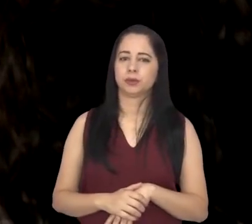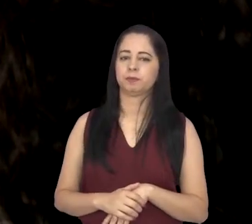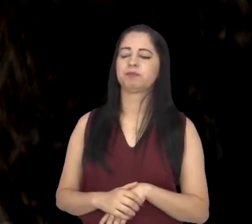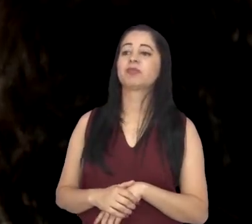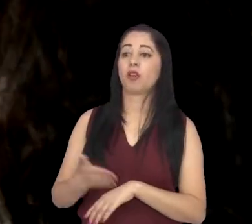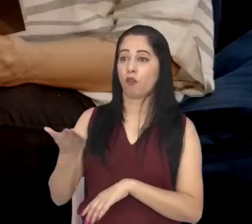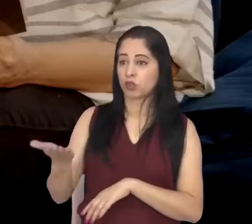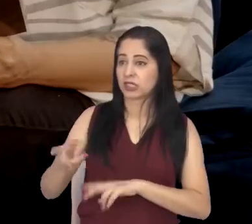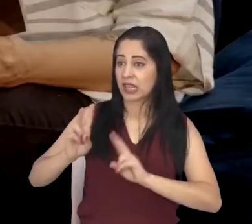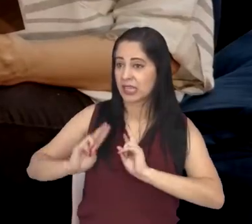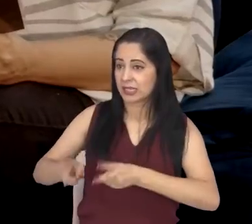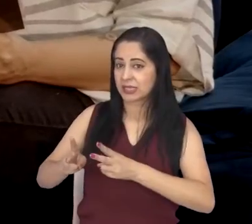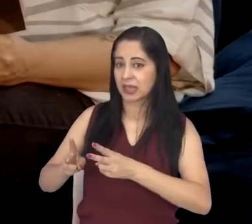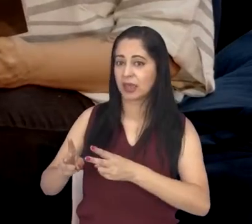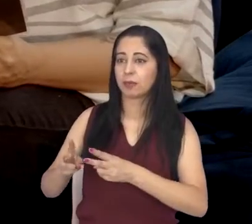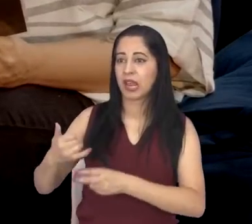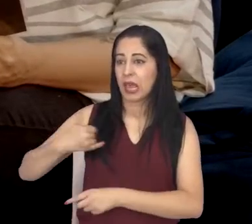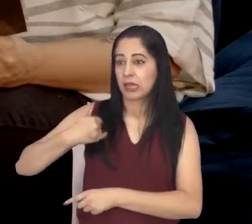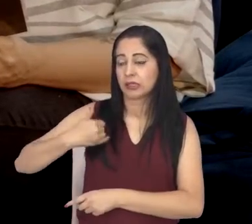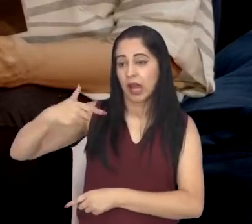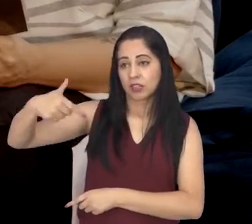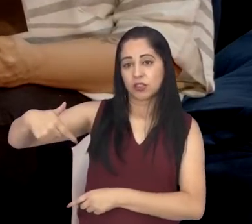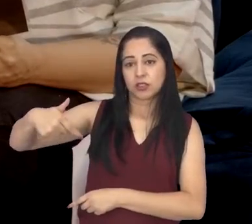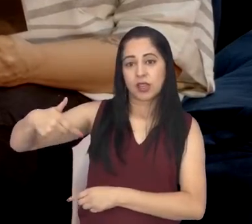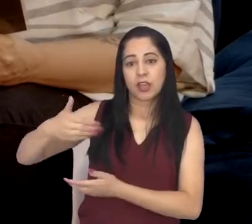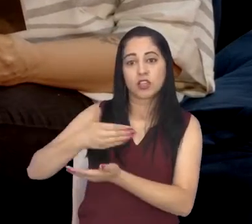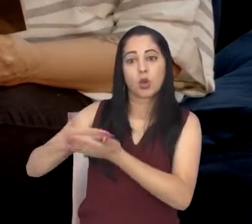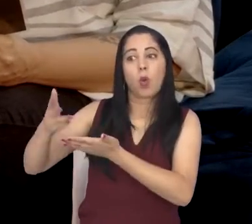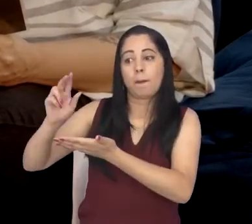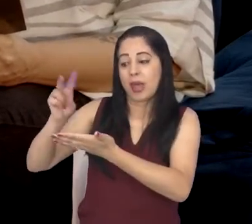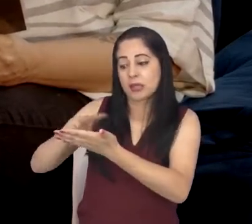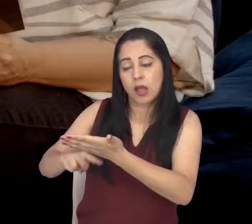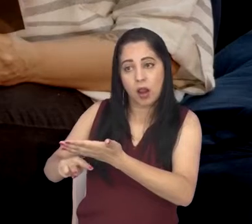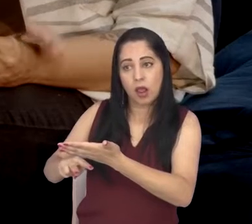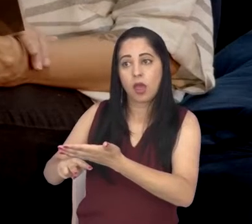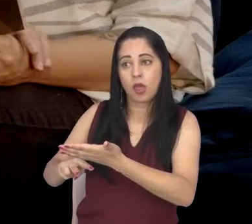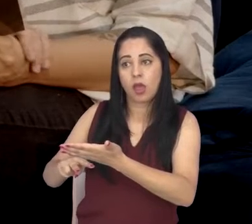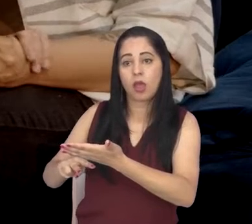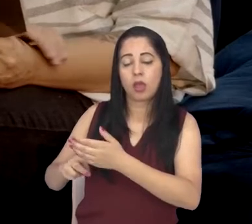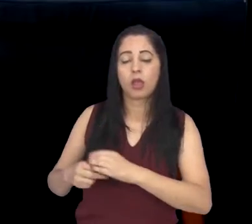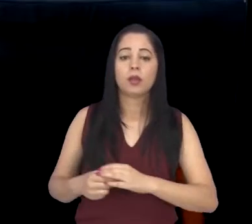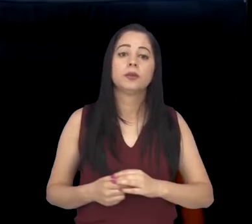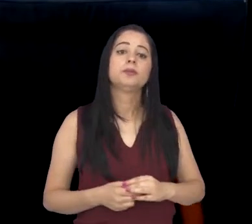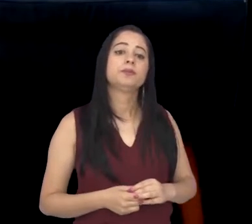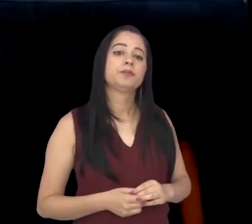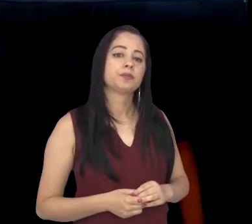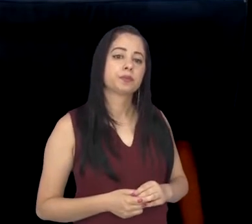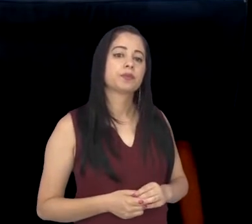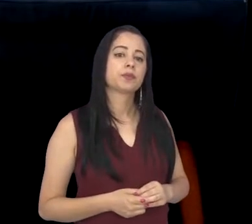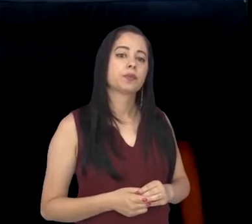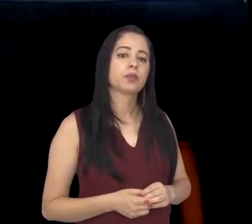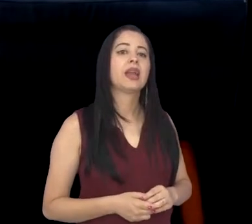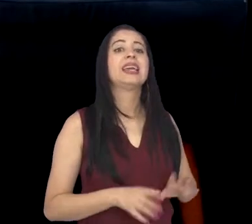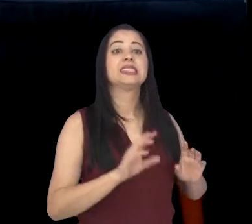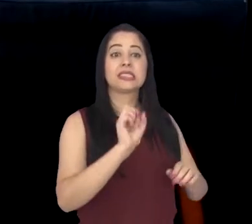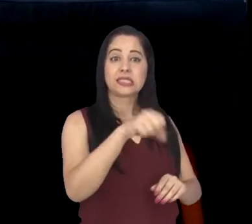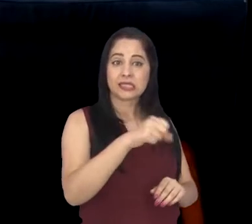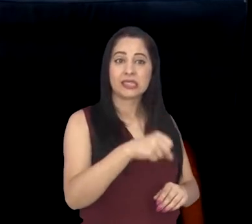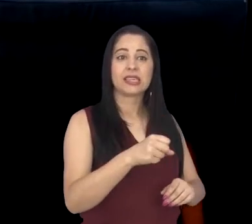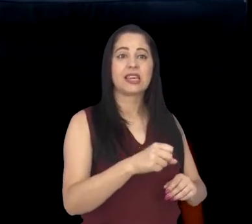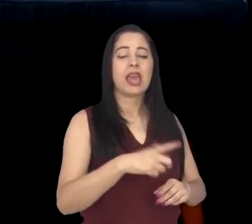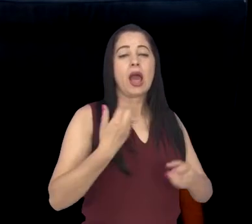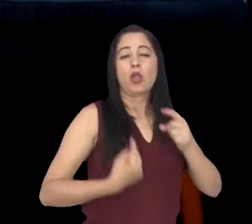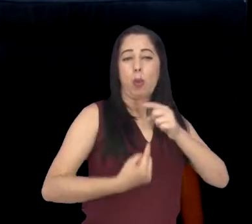Gilson? Você lia, com 7 anos, você lia Monteiro Lobato. E era muito legal na época, porque existiam os camelôs de